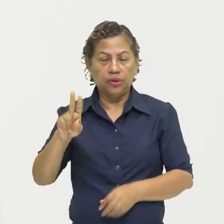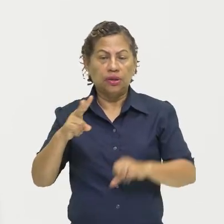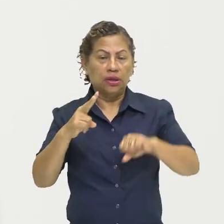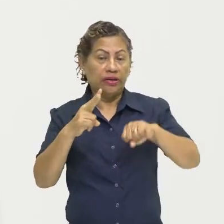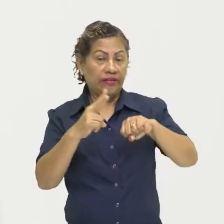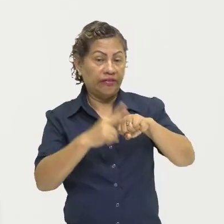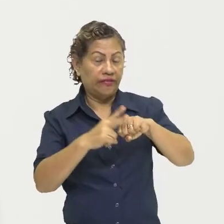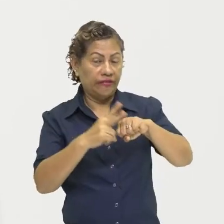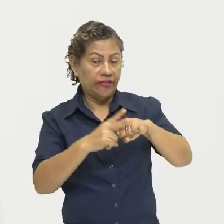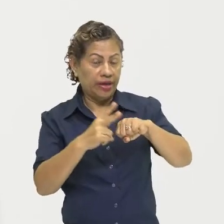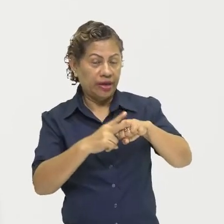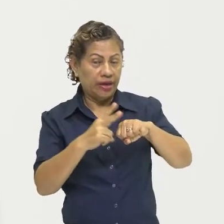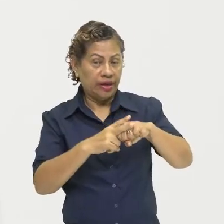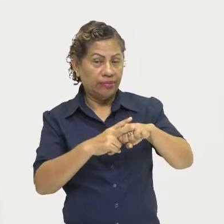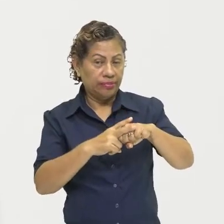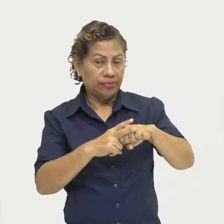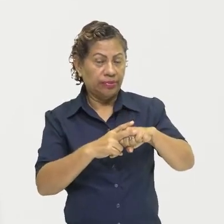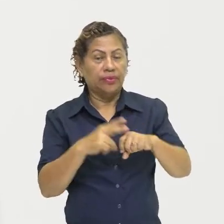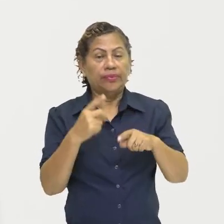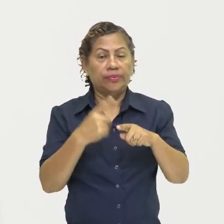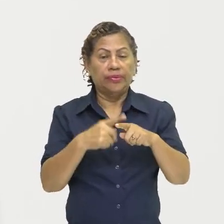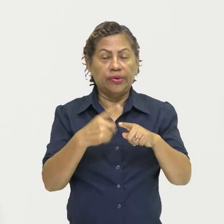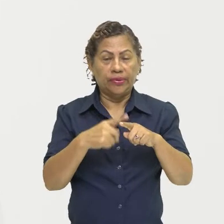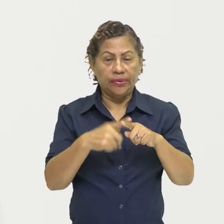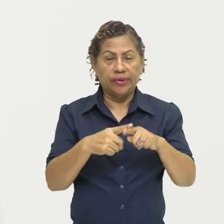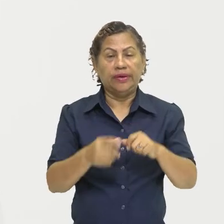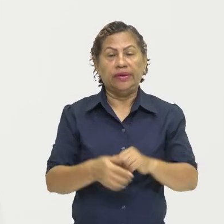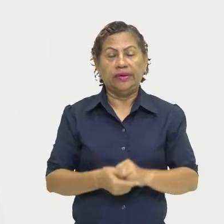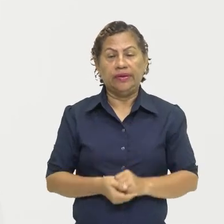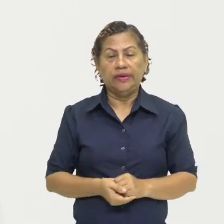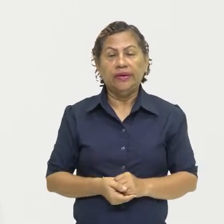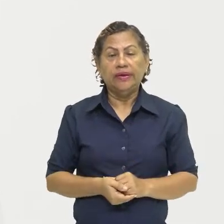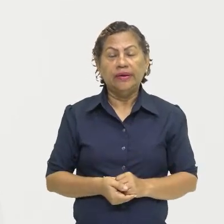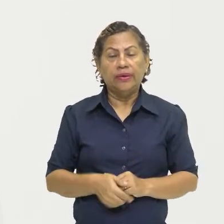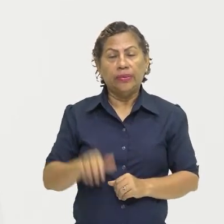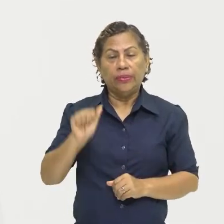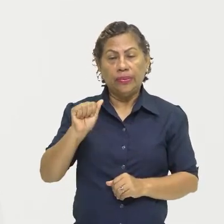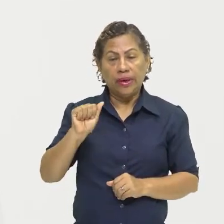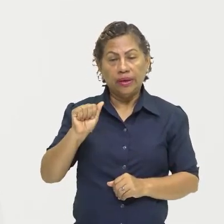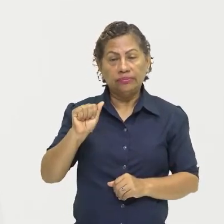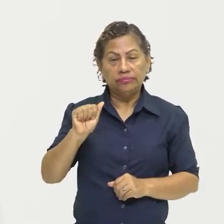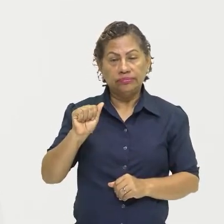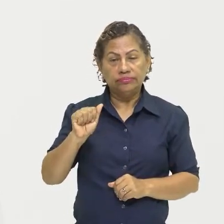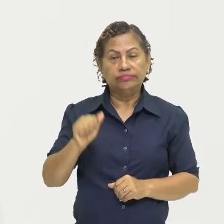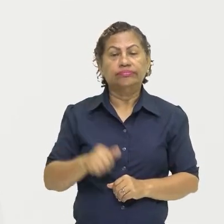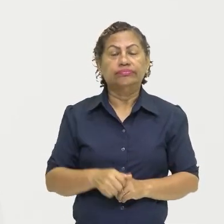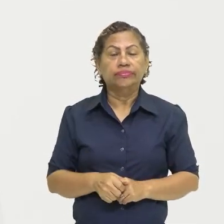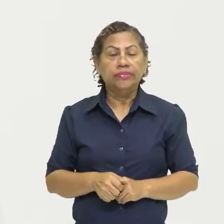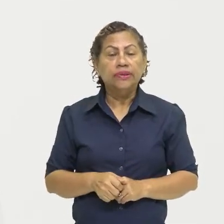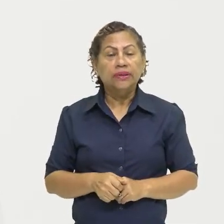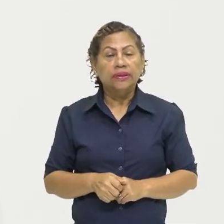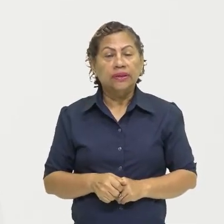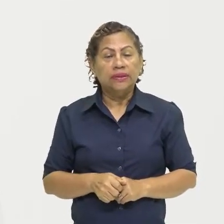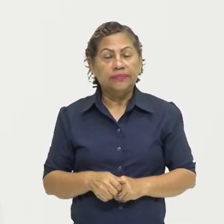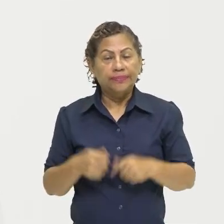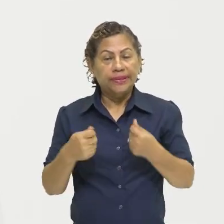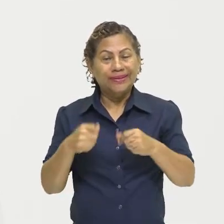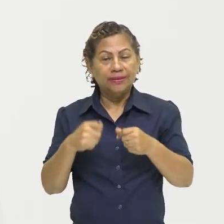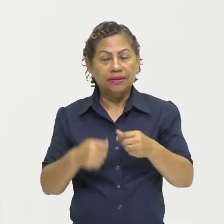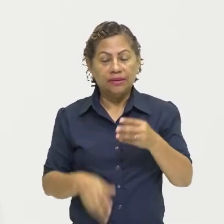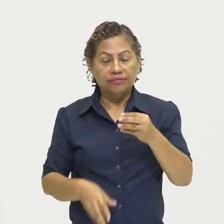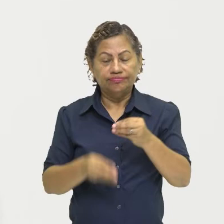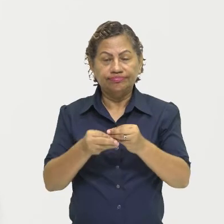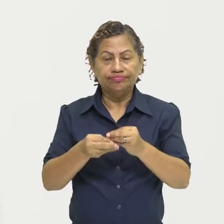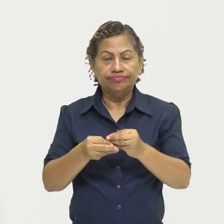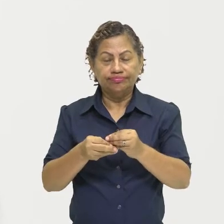com o sentido de custoso aqui, ó. Então ele vai pedir a preposição. Com o sentido de valor, valor monetário, né?